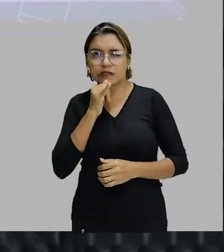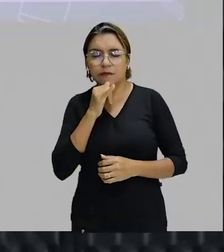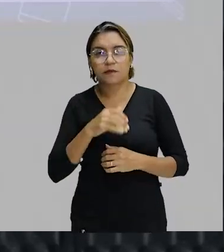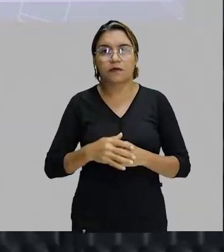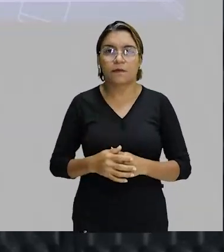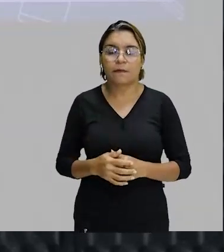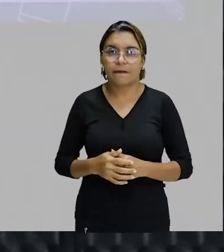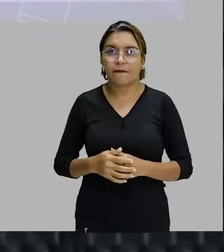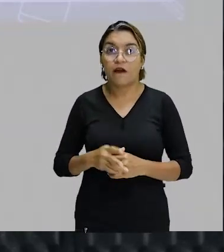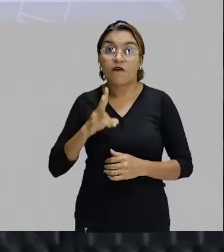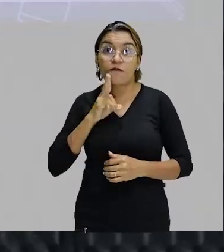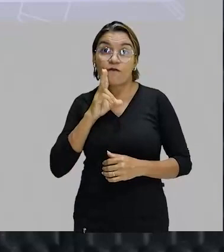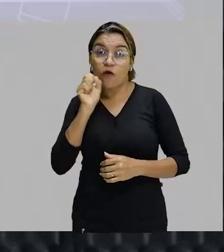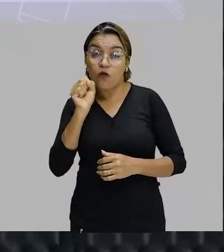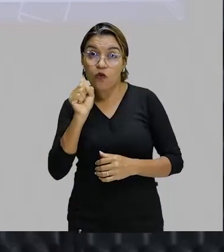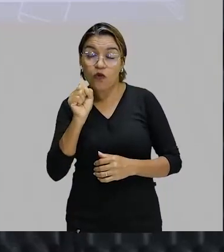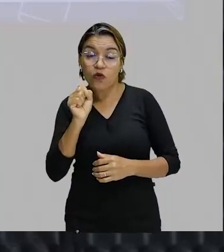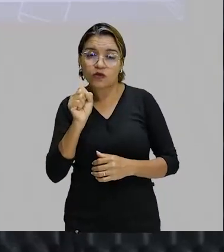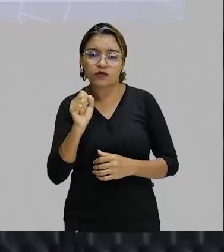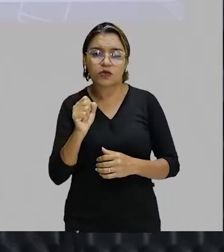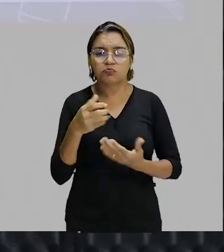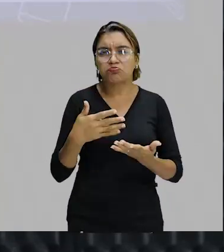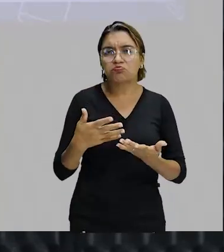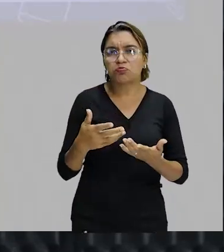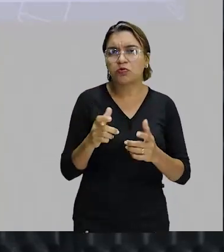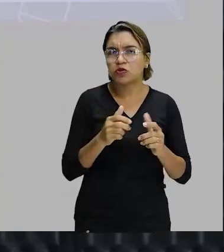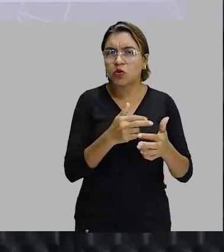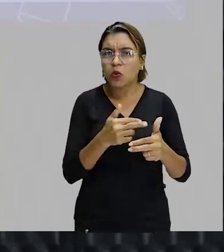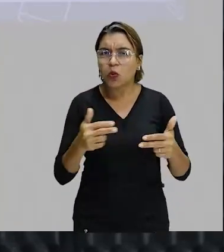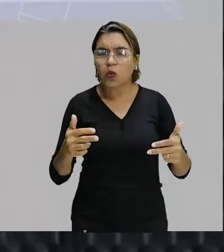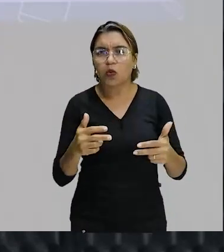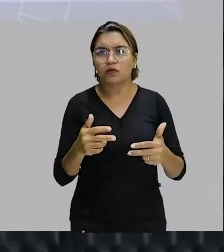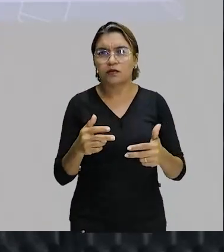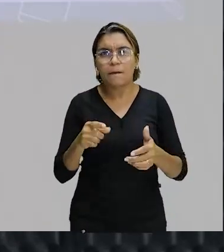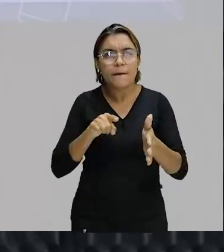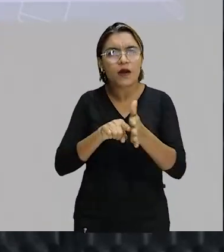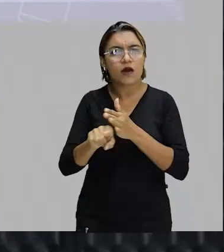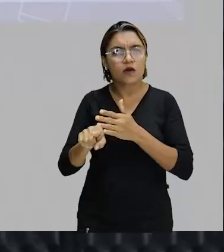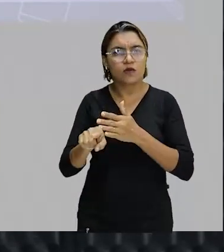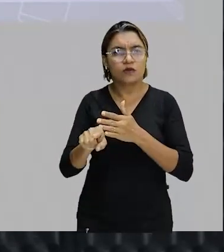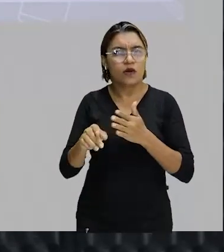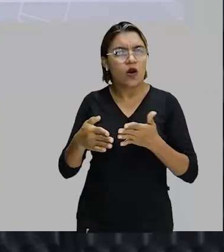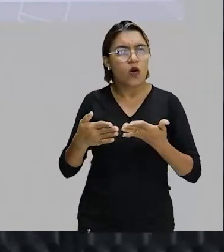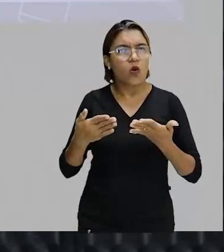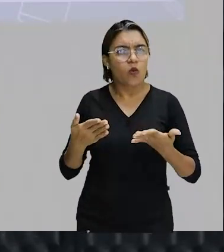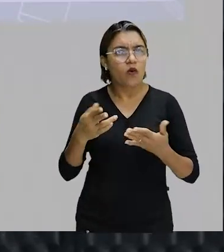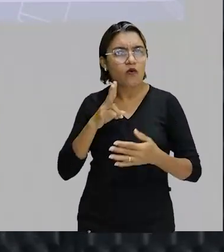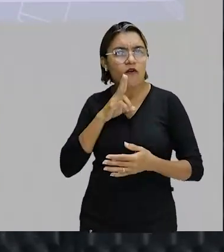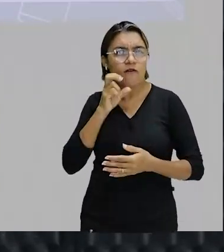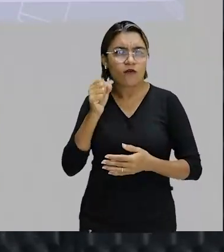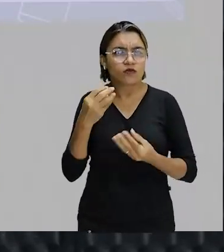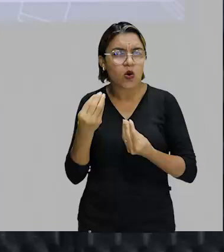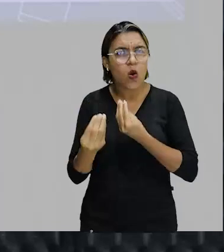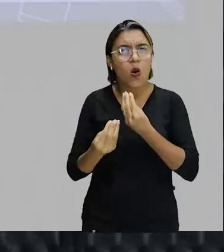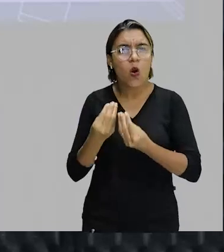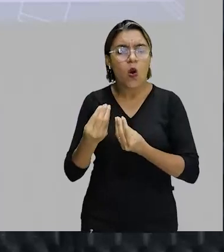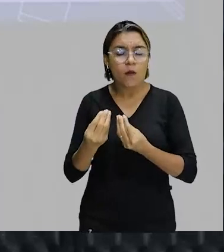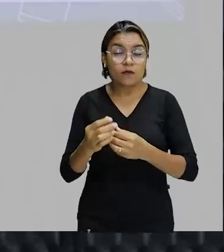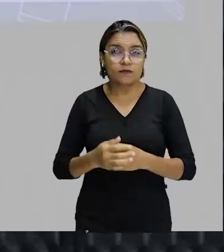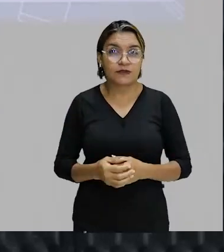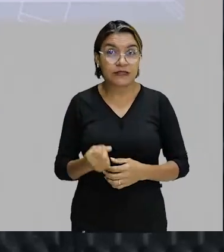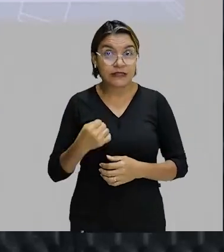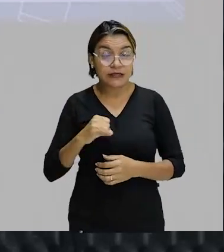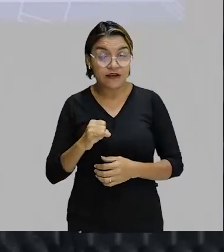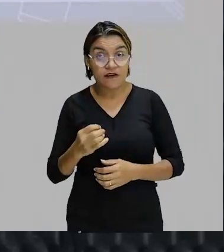a intensidade de algo, eu pergunto, com qual intensidade? O quão intenso é alguma coisa? Se eu quero saber